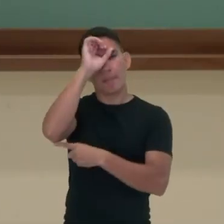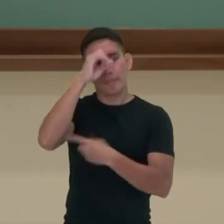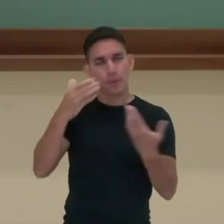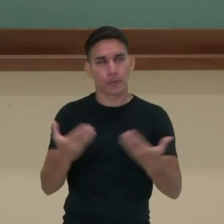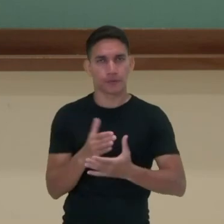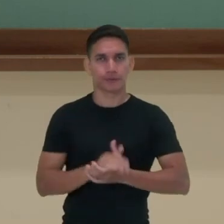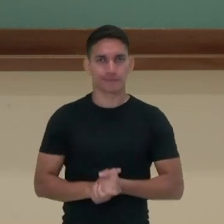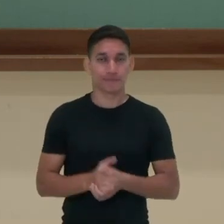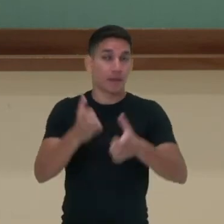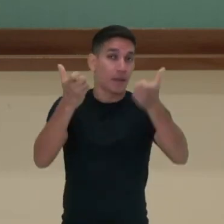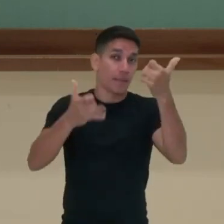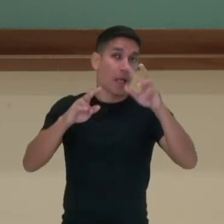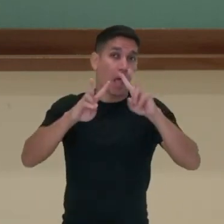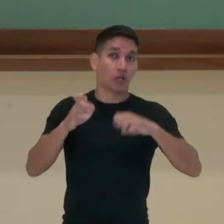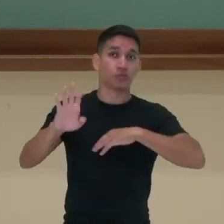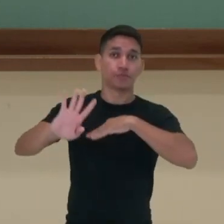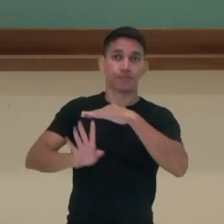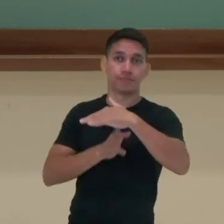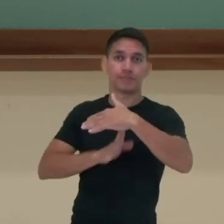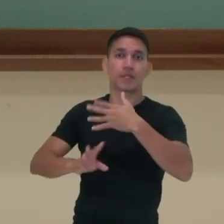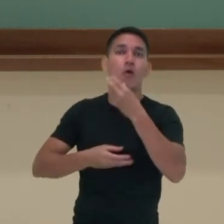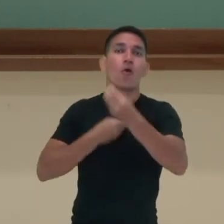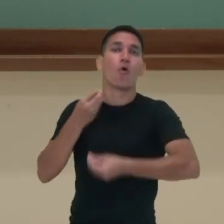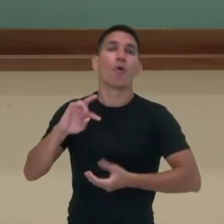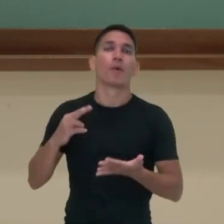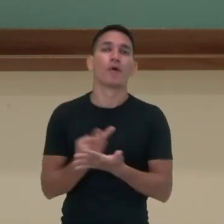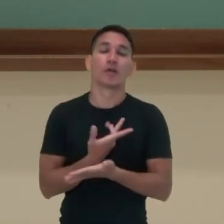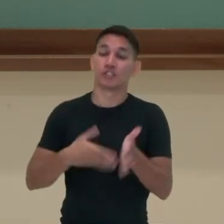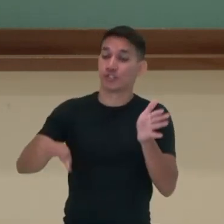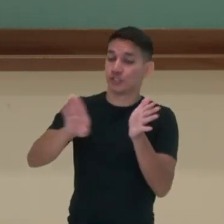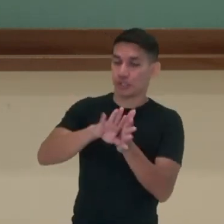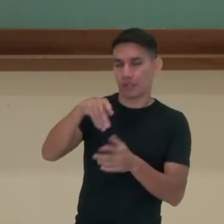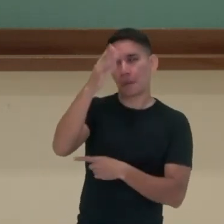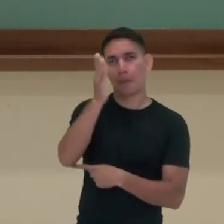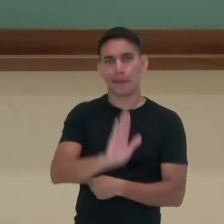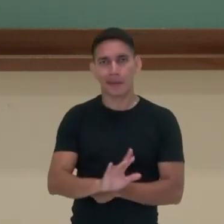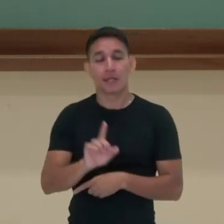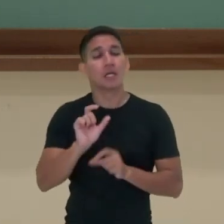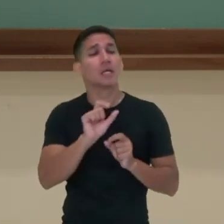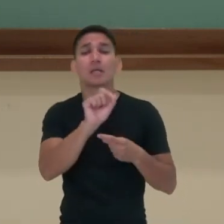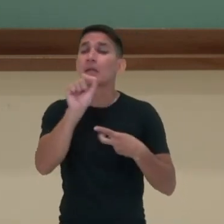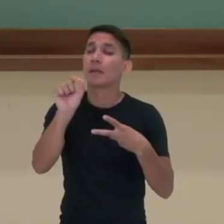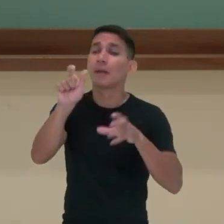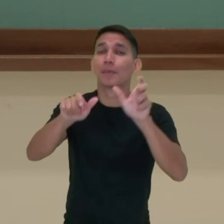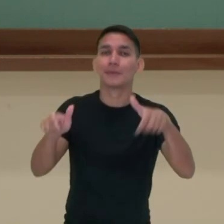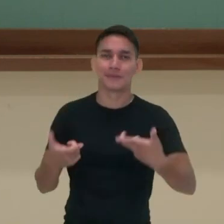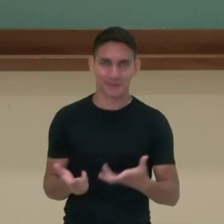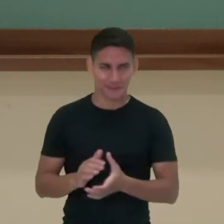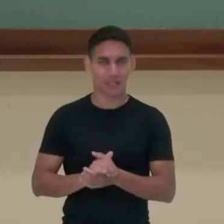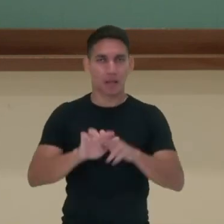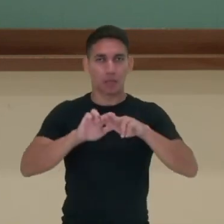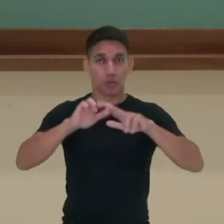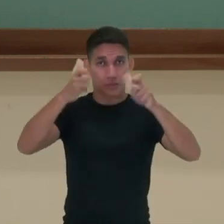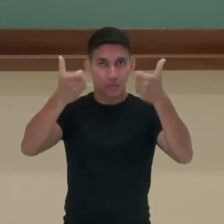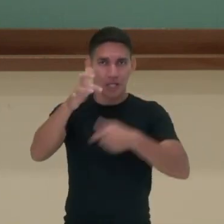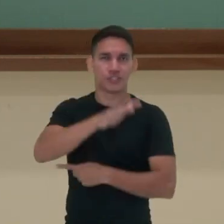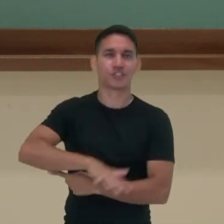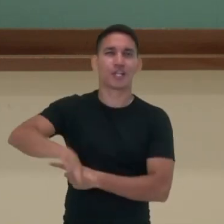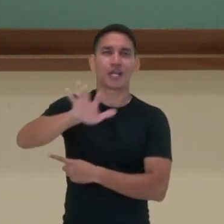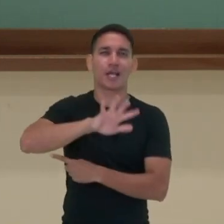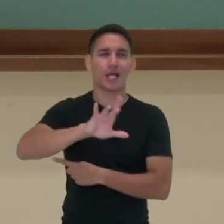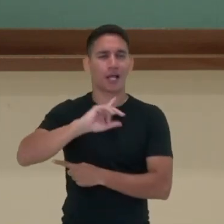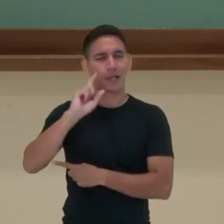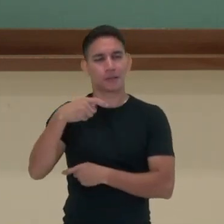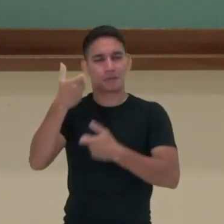sobre os imigrantes, né? Como é que esses imigrantes vieram para o Brasil e quem são eles, ok? Isso nós falamos aí no geral ao longo